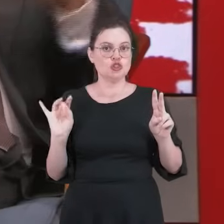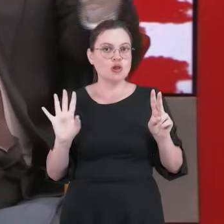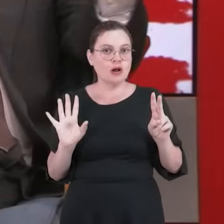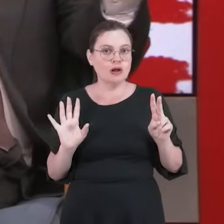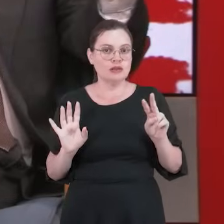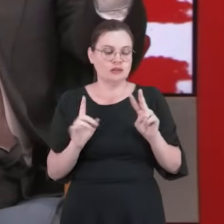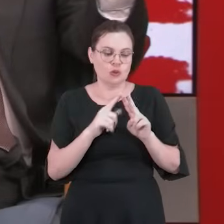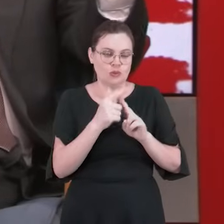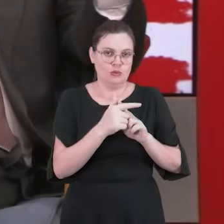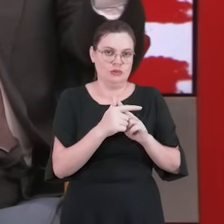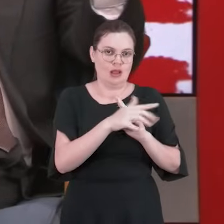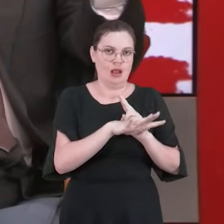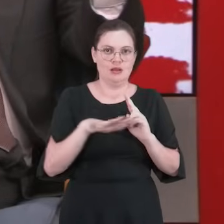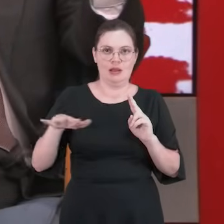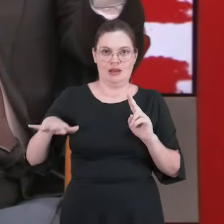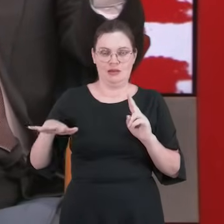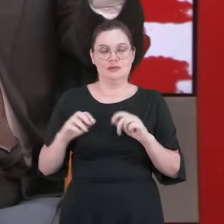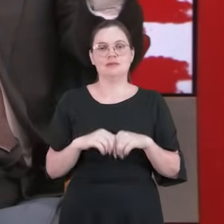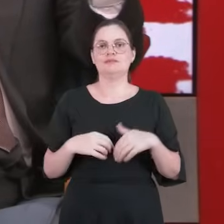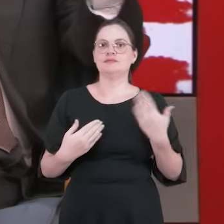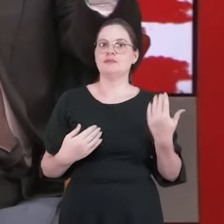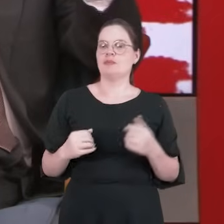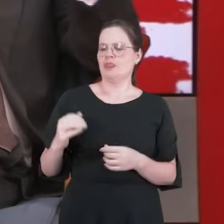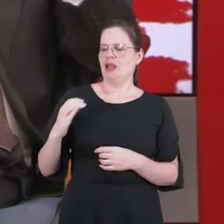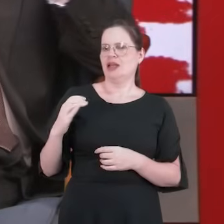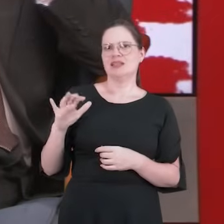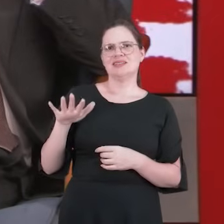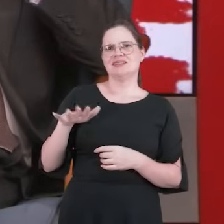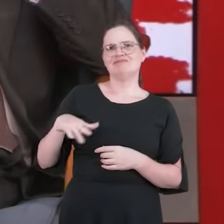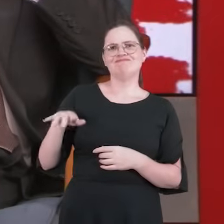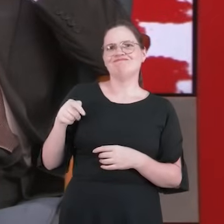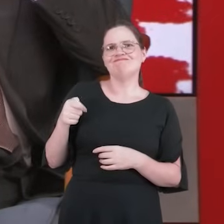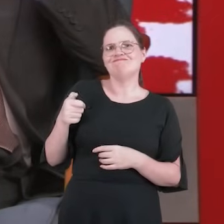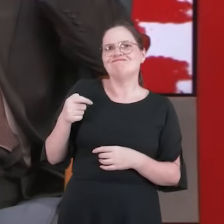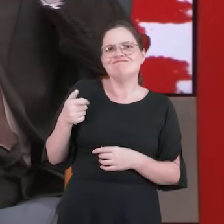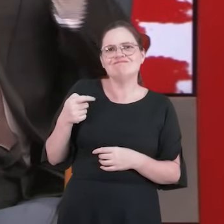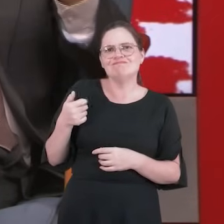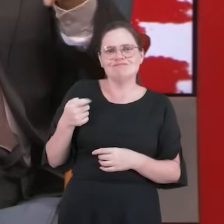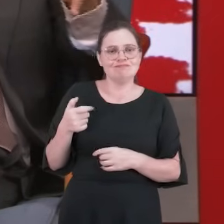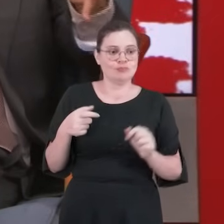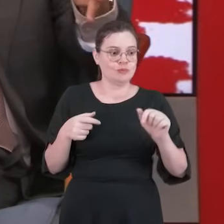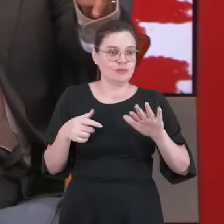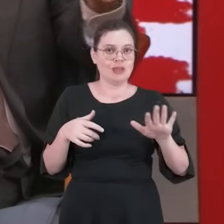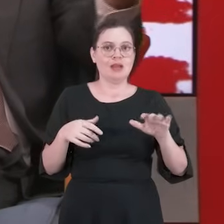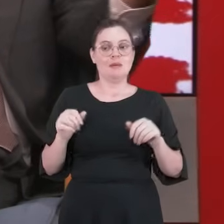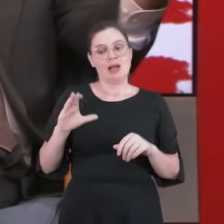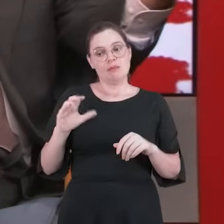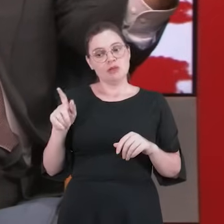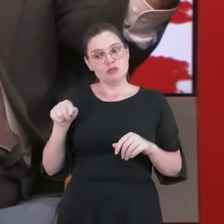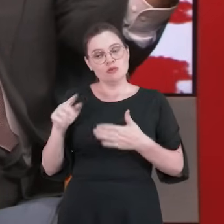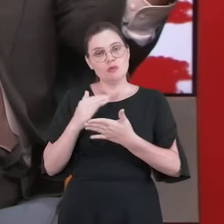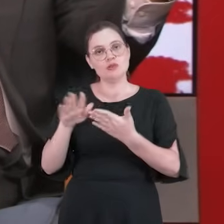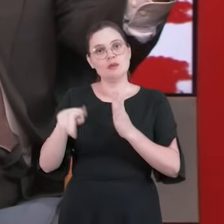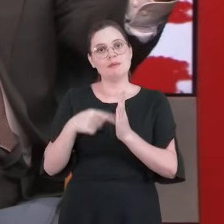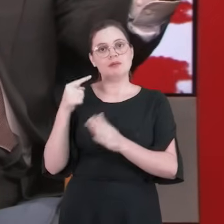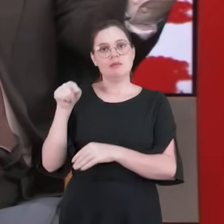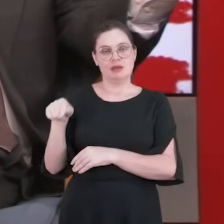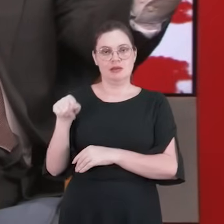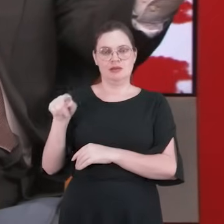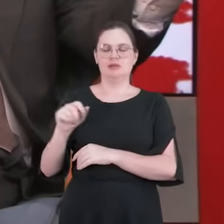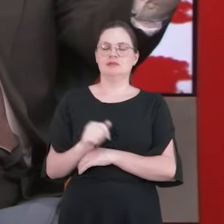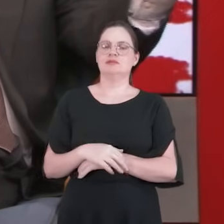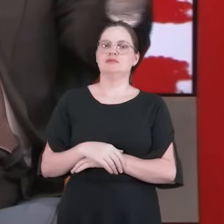E a área de Cariacica também não tinha nada. Aí começou Campo Grande ali,